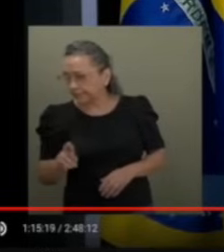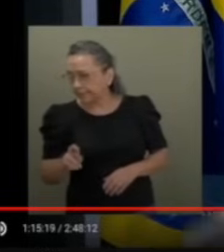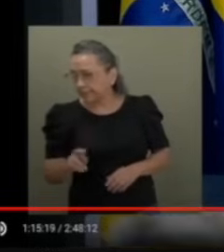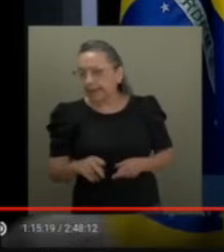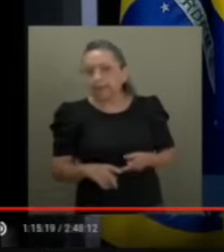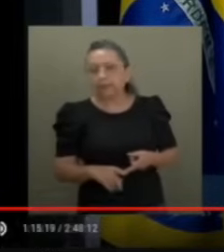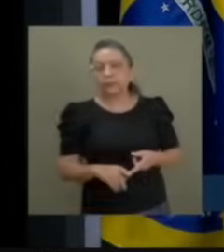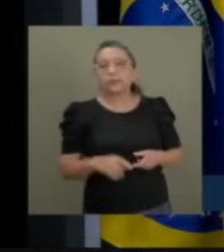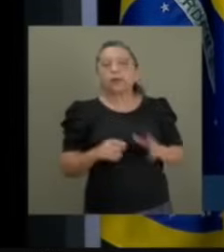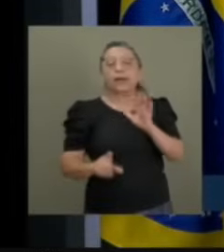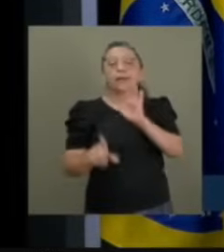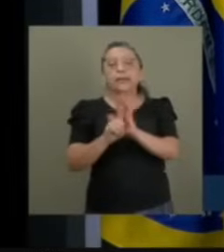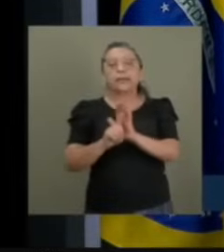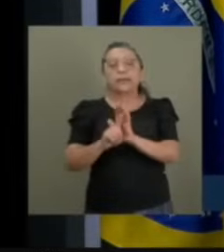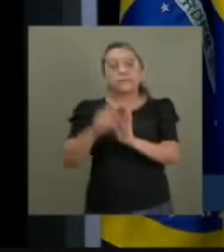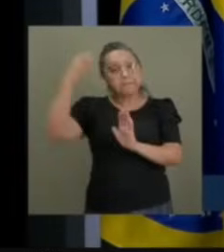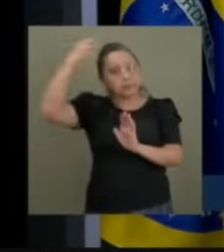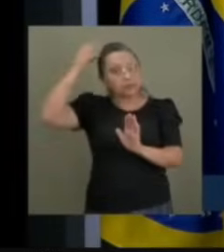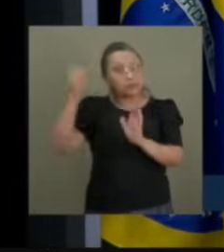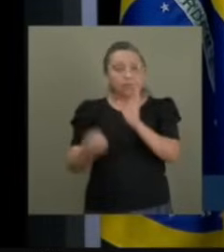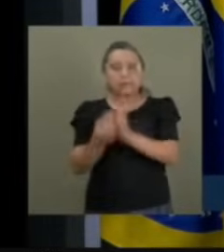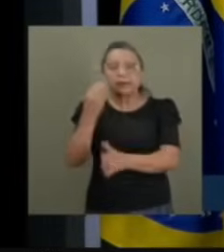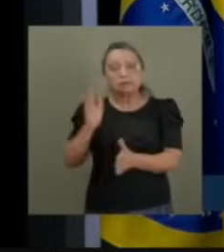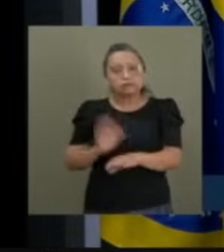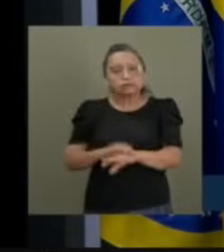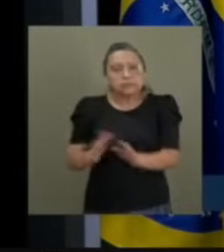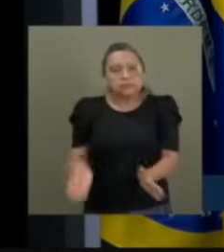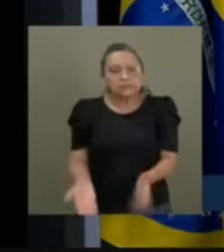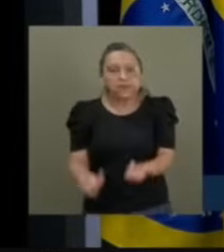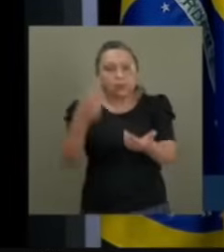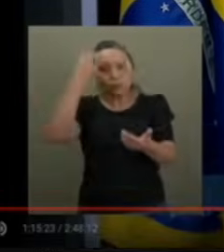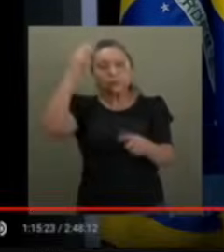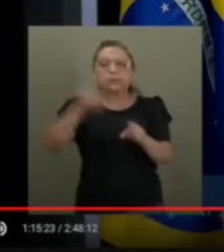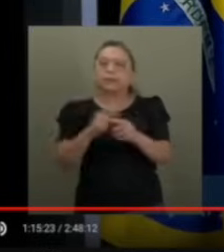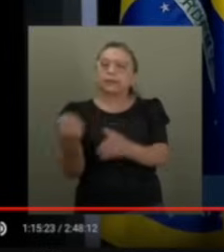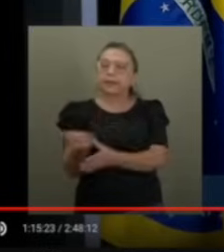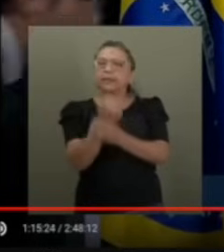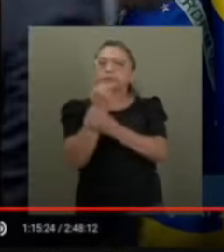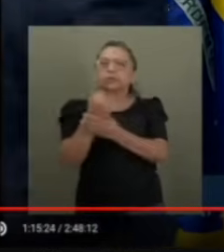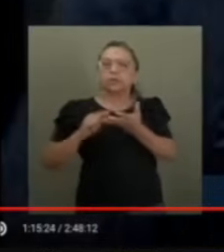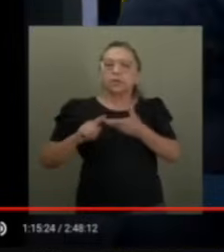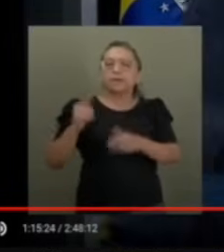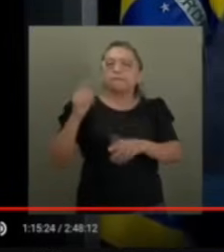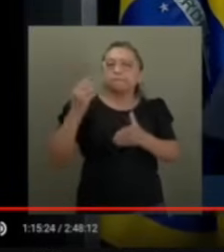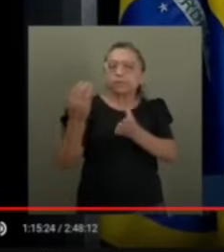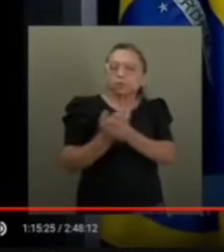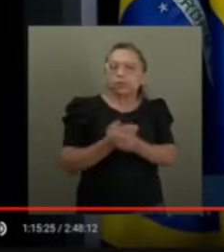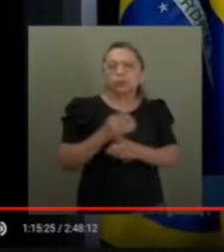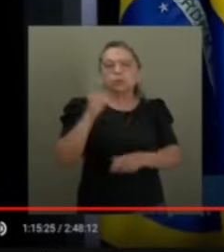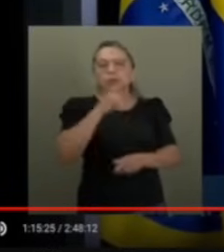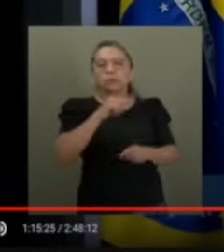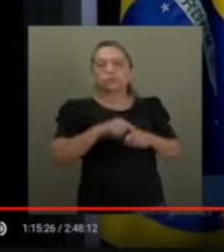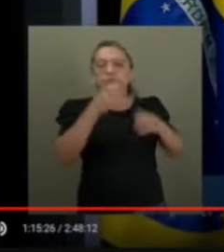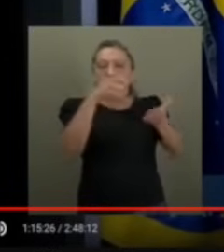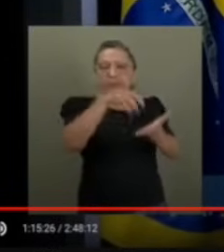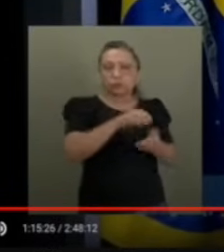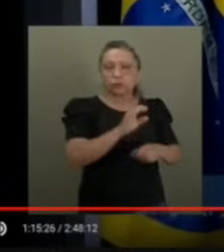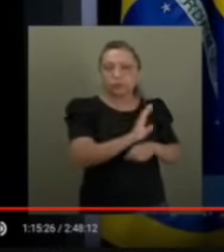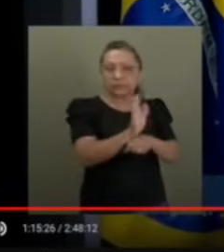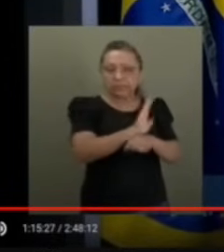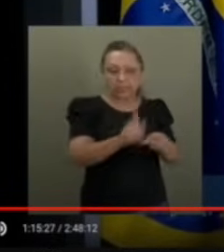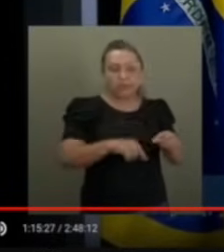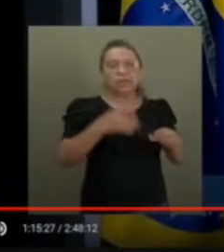criada para incentivar a cultura e garantir ações emergenciais ao setor do cinema teatro